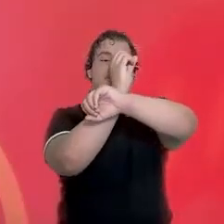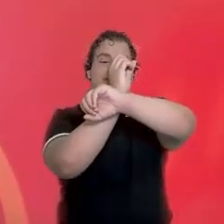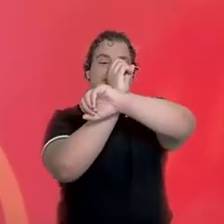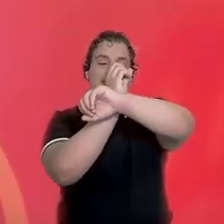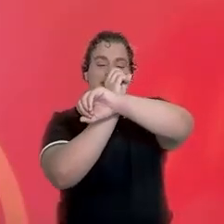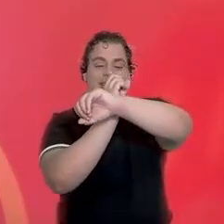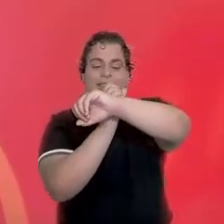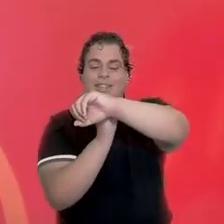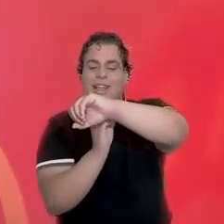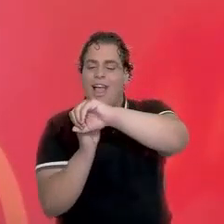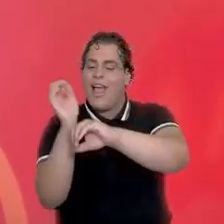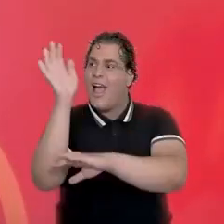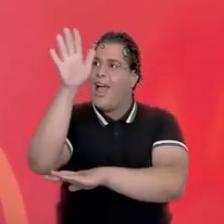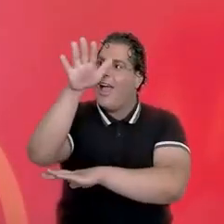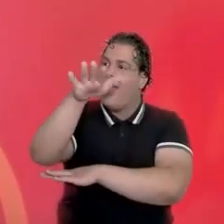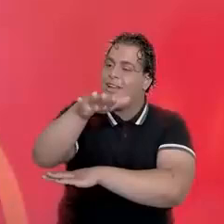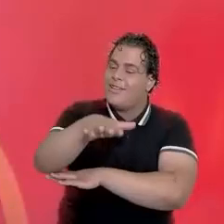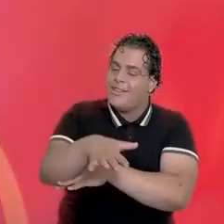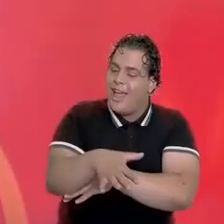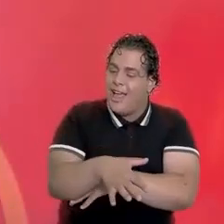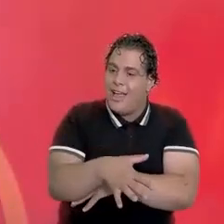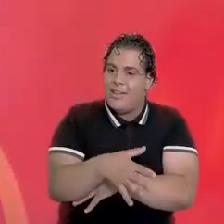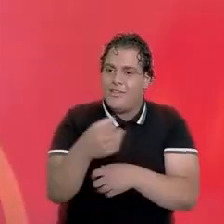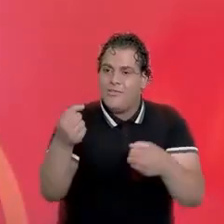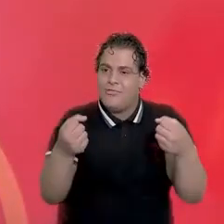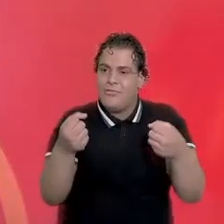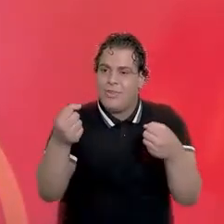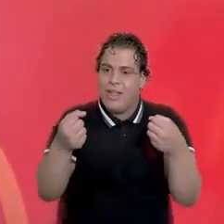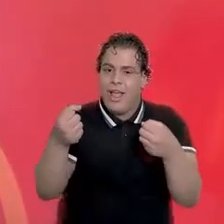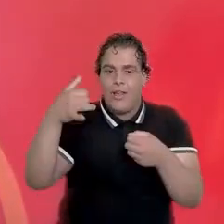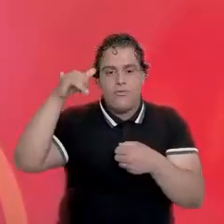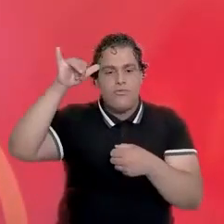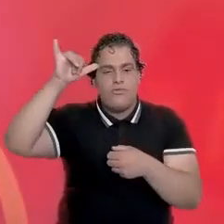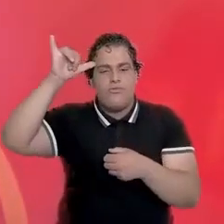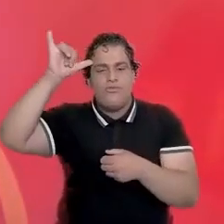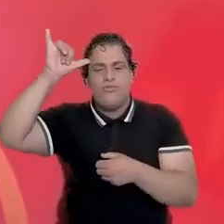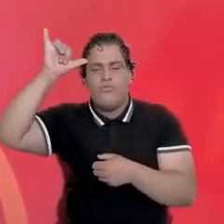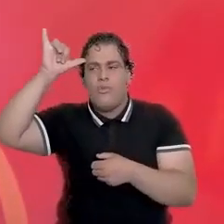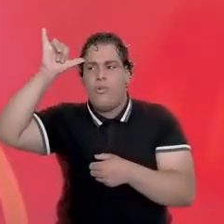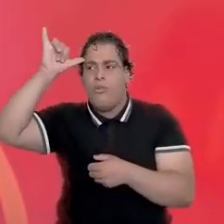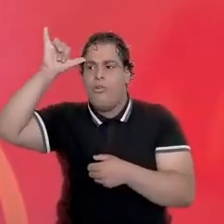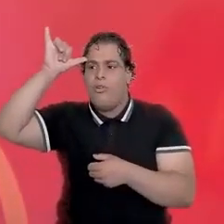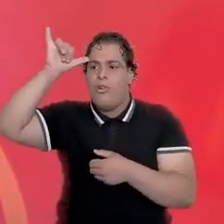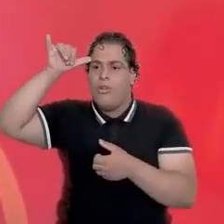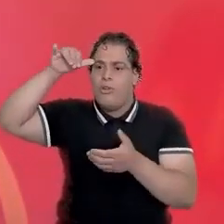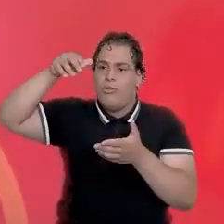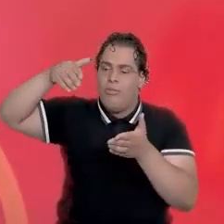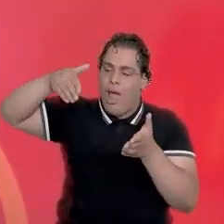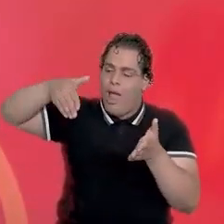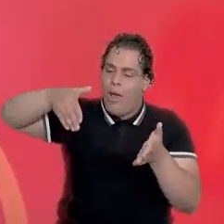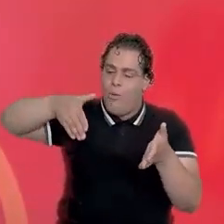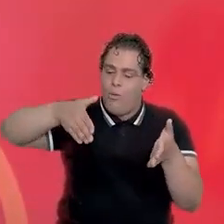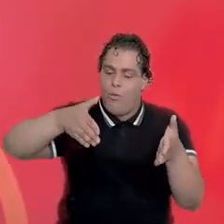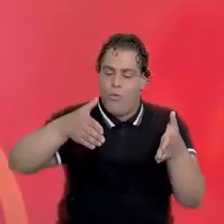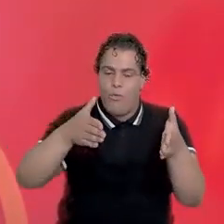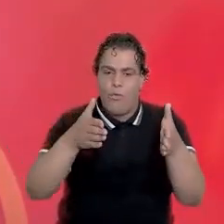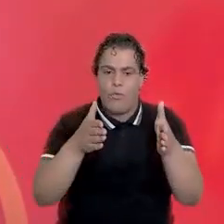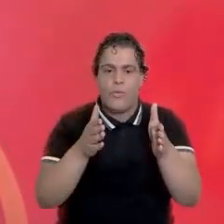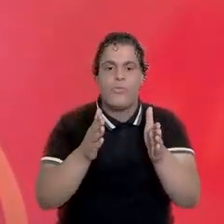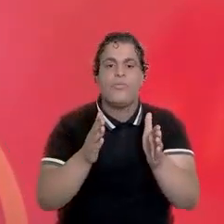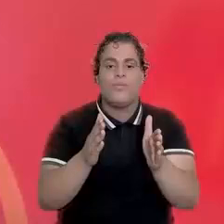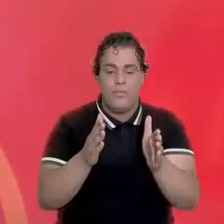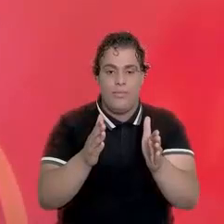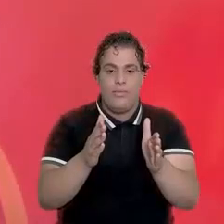tardinha, o carro de boi vem gemendo lá na curva do estradão.